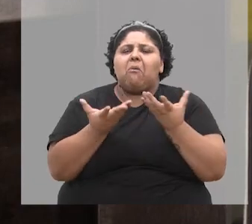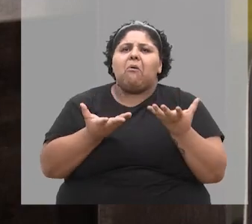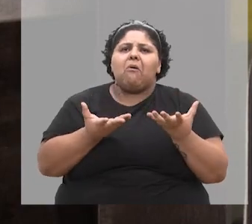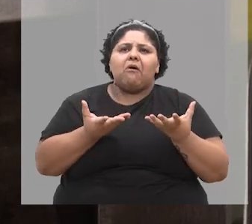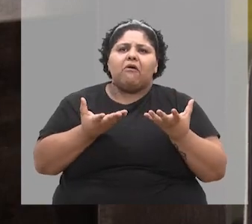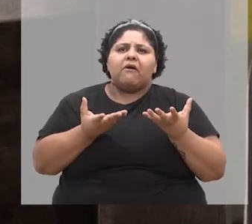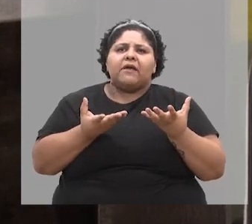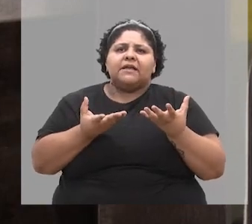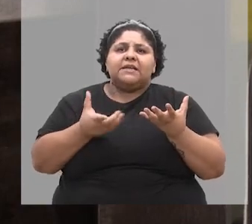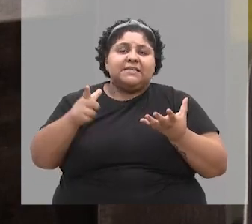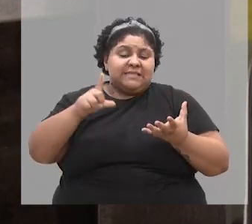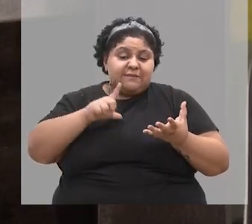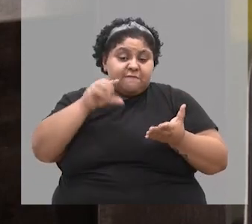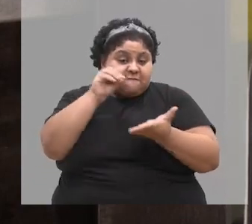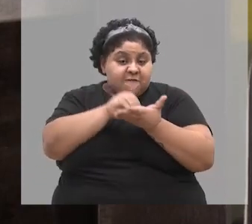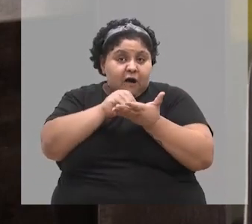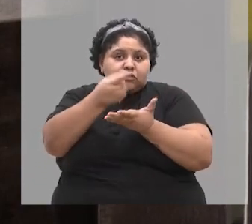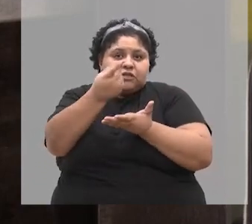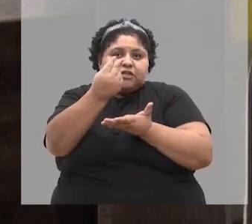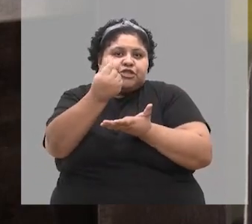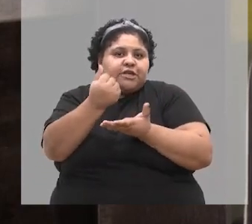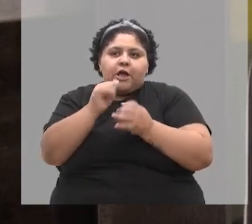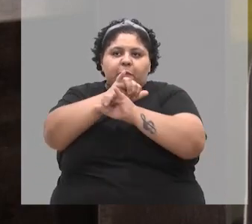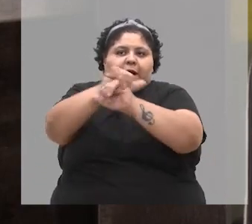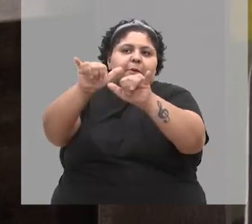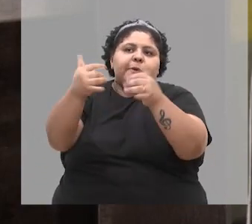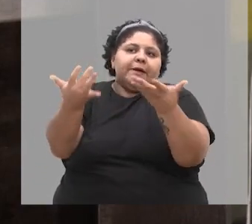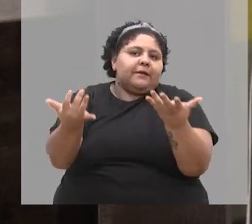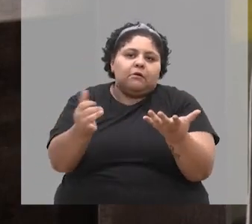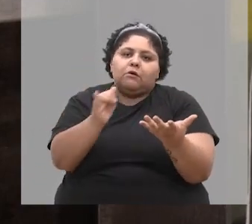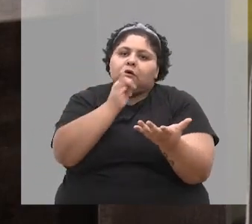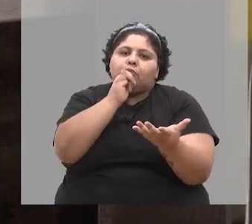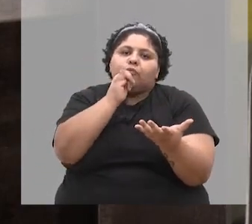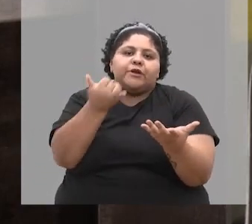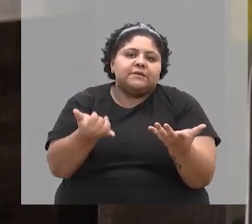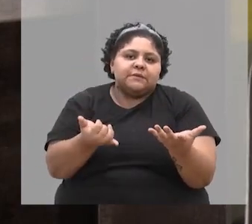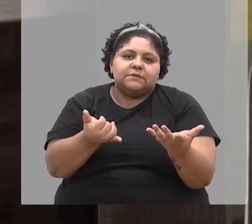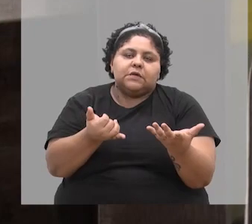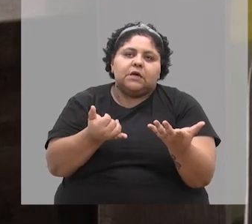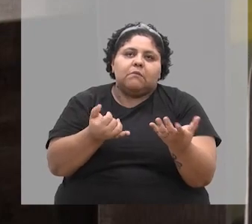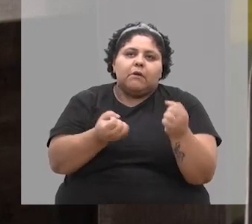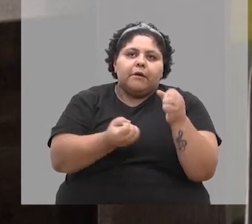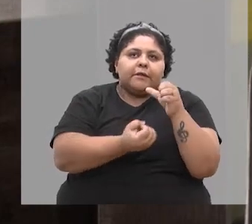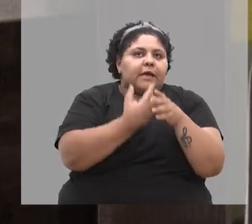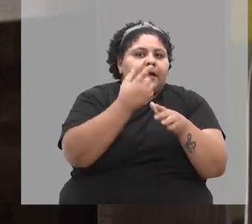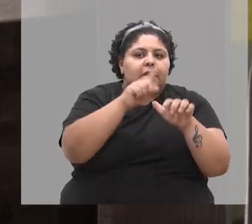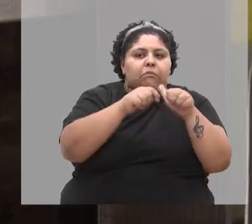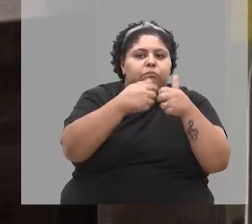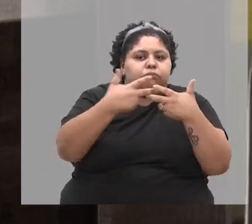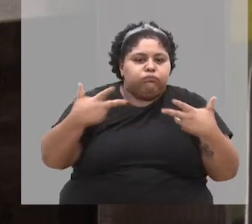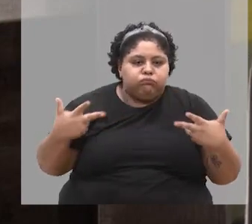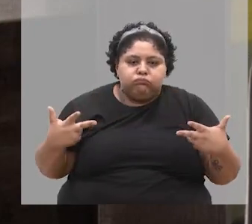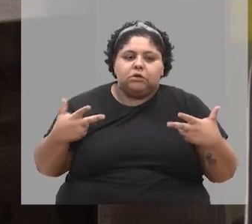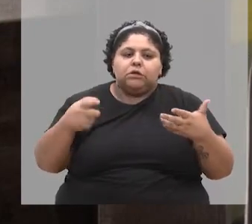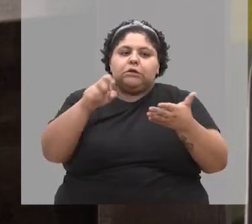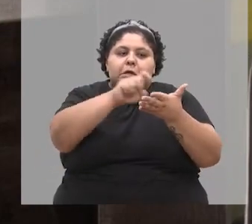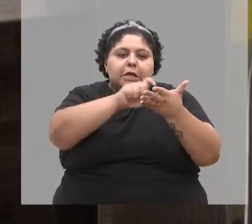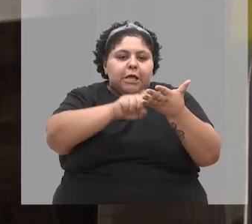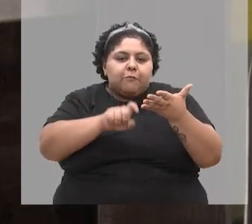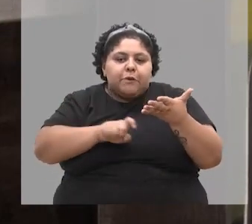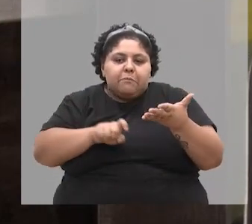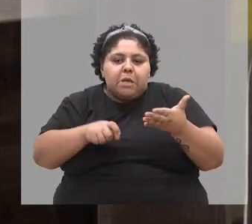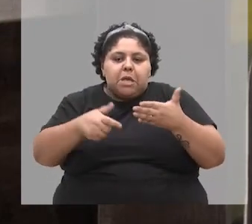forma a gente vai? Porque se não houver recursos, até mesmo para uma campanha, a gente quer fazer um material, né, imprimir